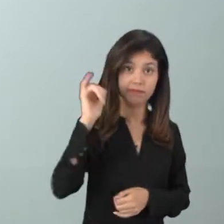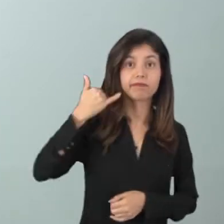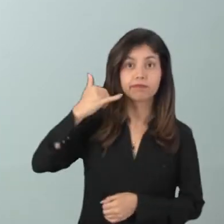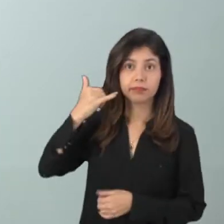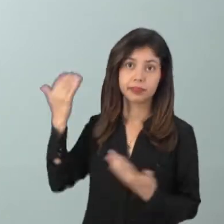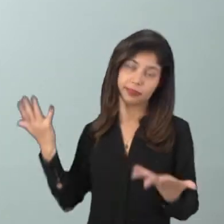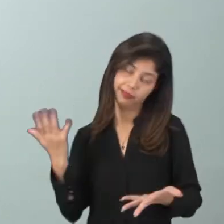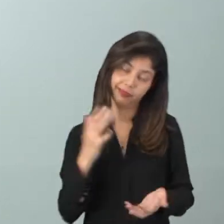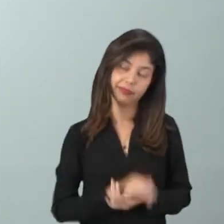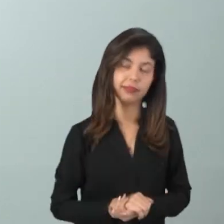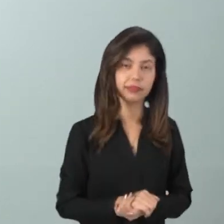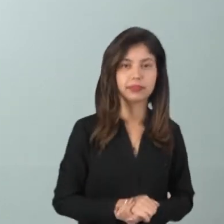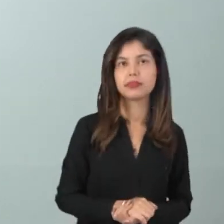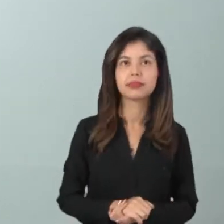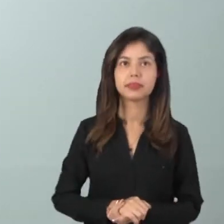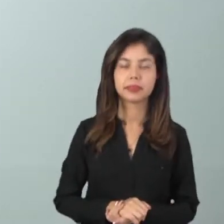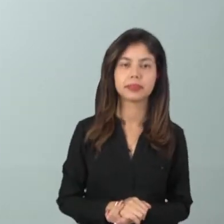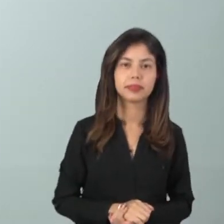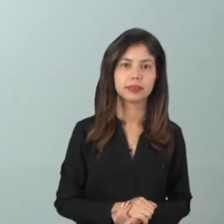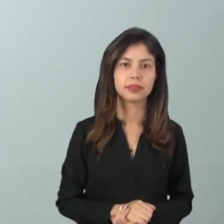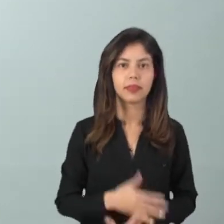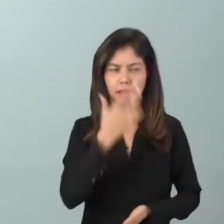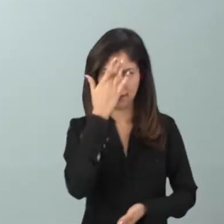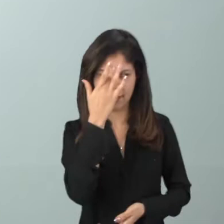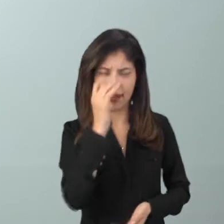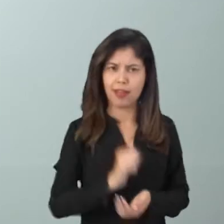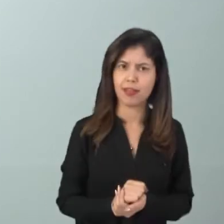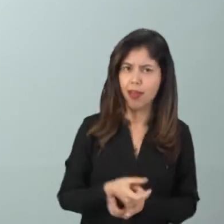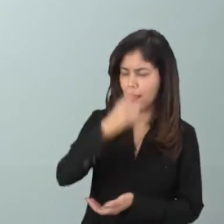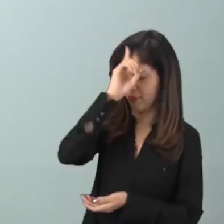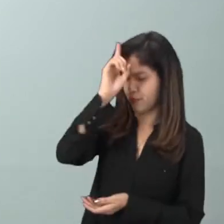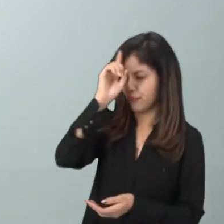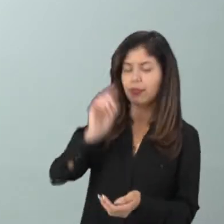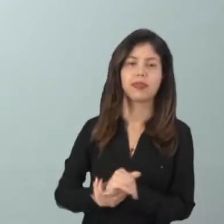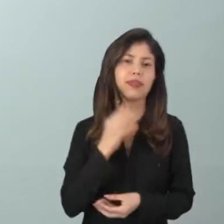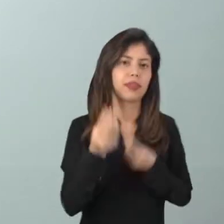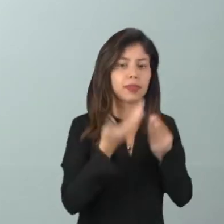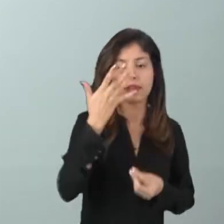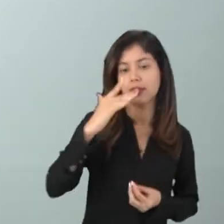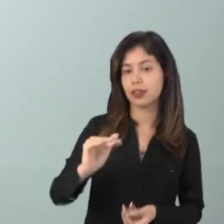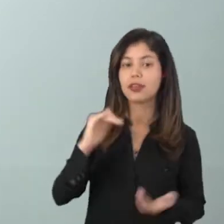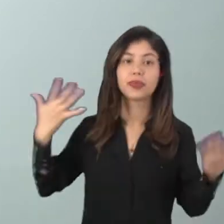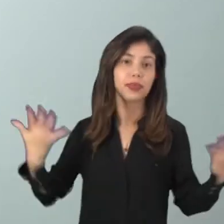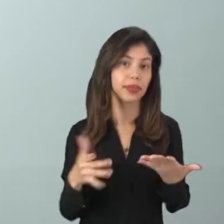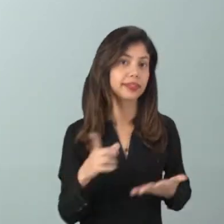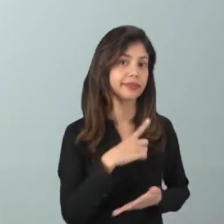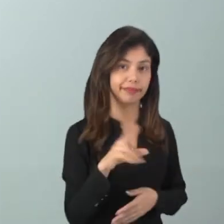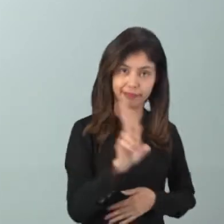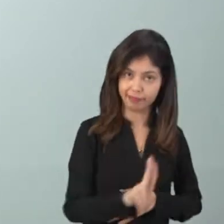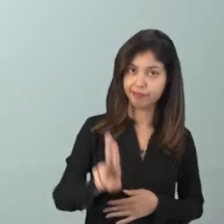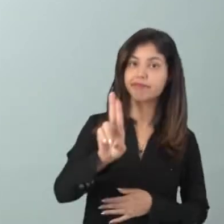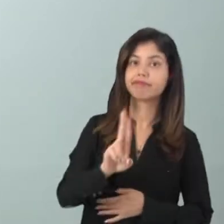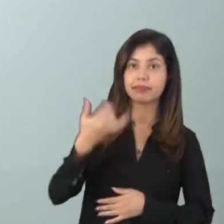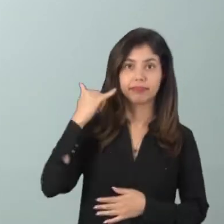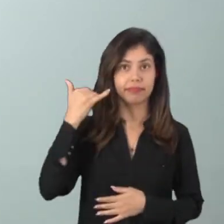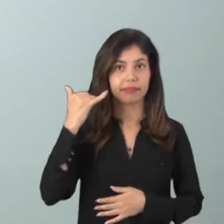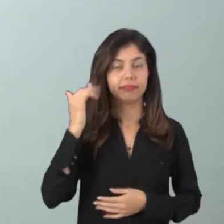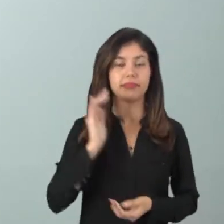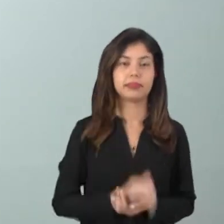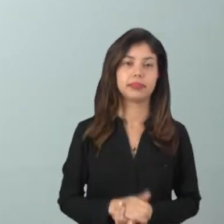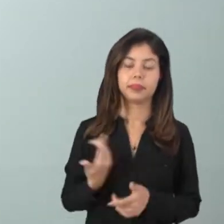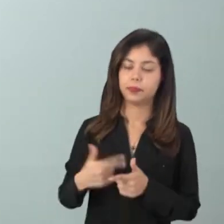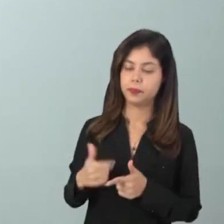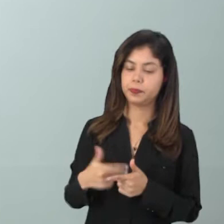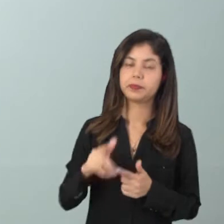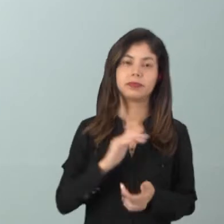não vamos ser inocentes de achar que tanto adultos como crianças hoje em dia estão envolvidos com essa questão de